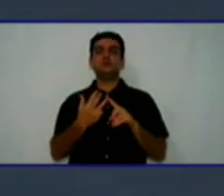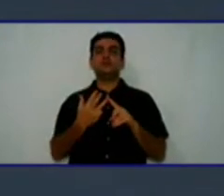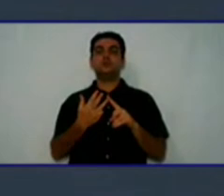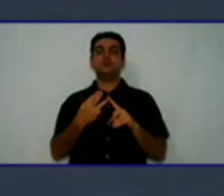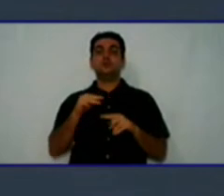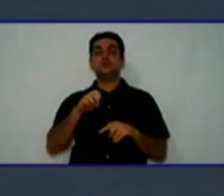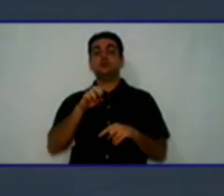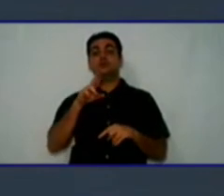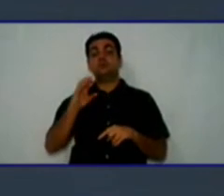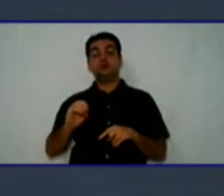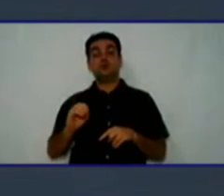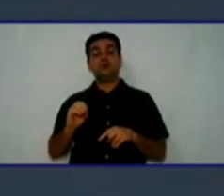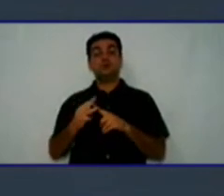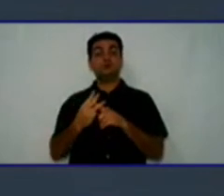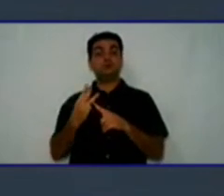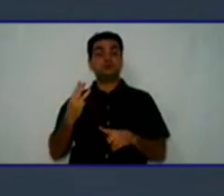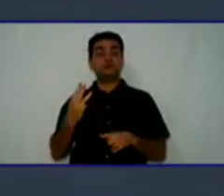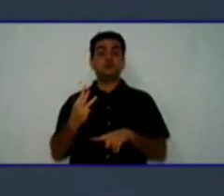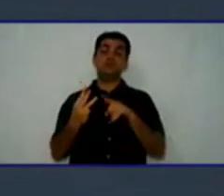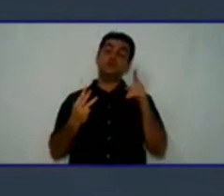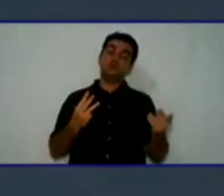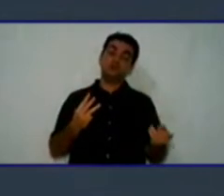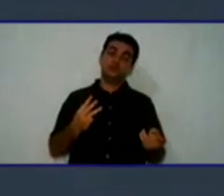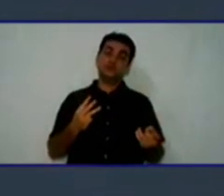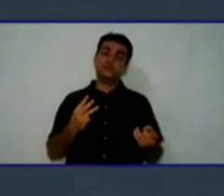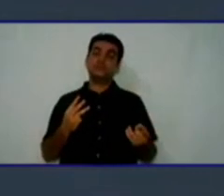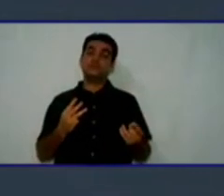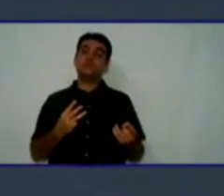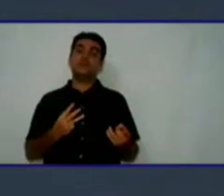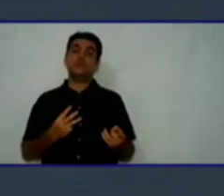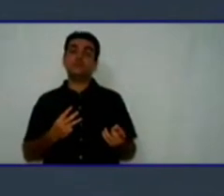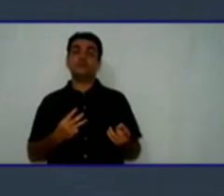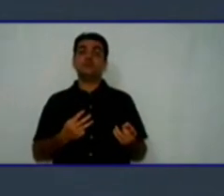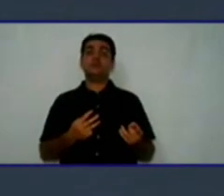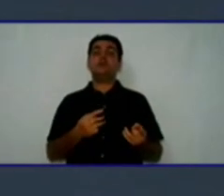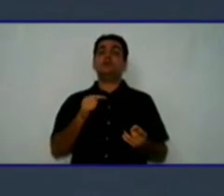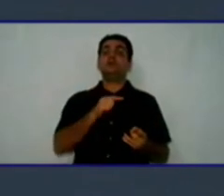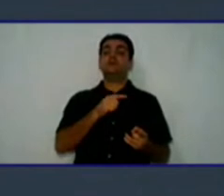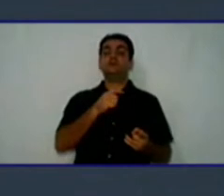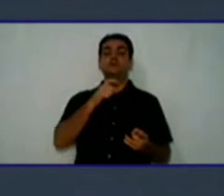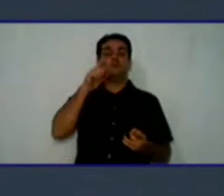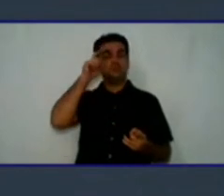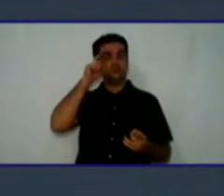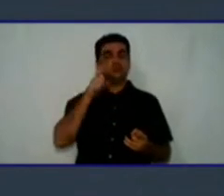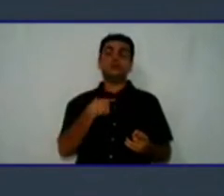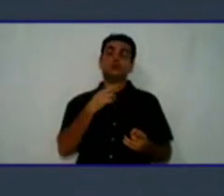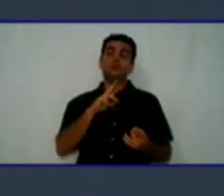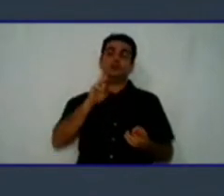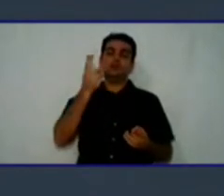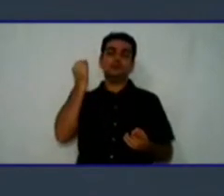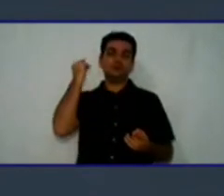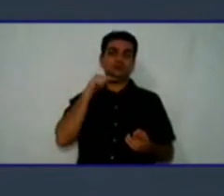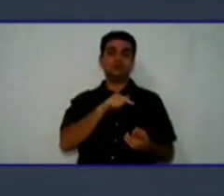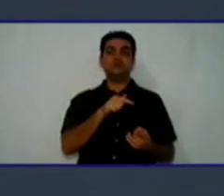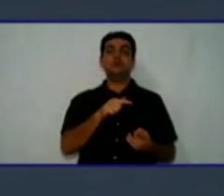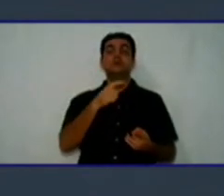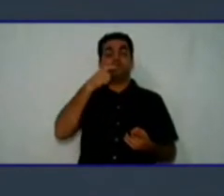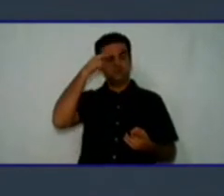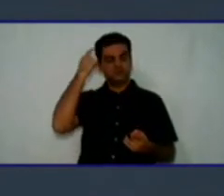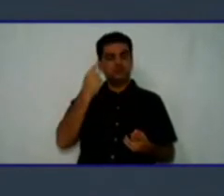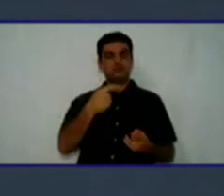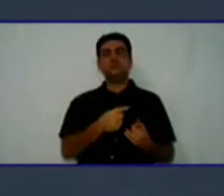Mauro Campbell Marques, ao passo que teria formado a corrente vencedora o ministro Banhos, então relator, Vossa